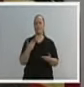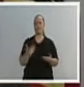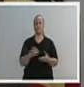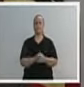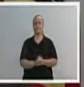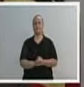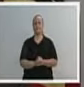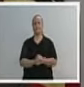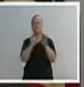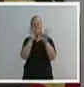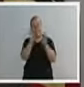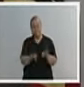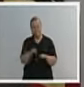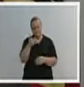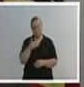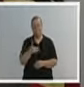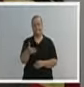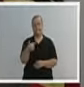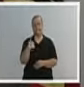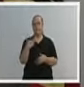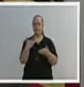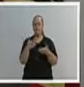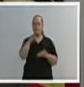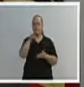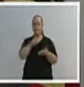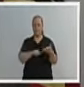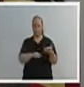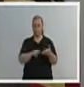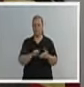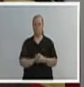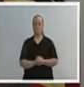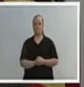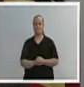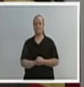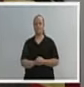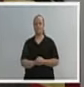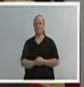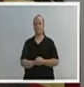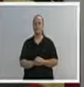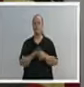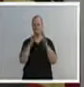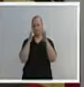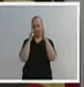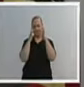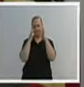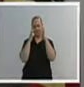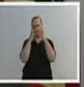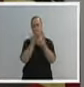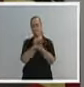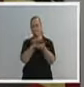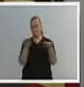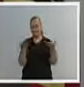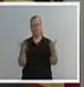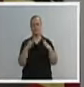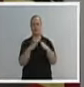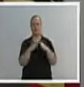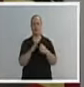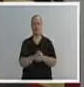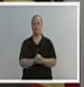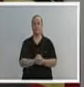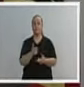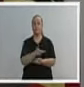eu quero ler aqui para vocês, como eu disse, são 2 assuntos, então, para finalizar, Preste atenção, vocês aí que me assistem também. A